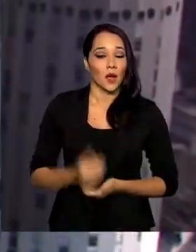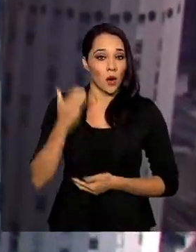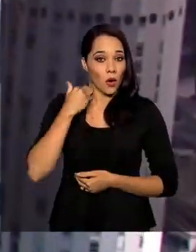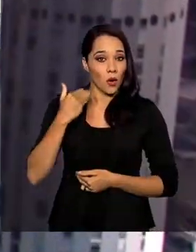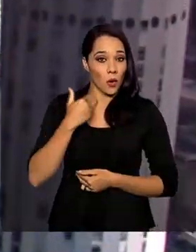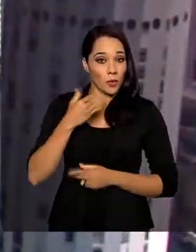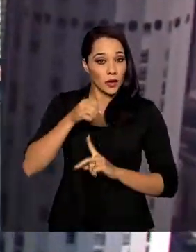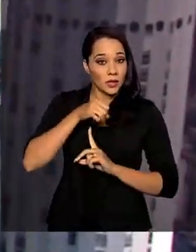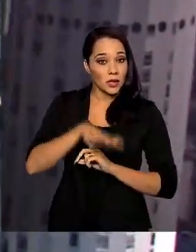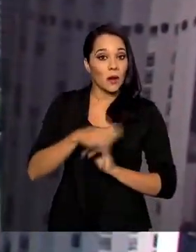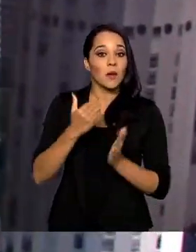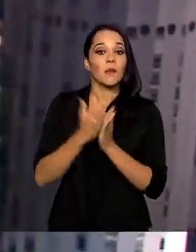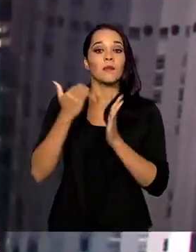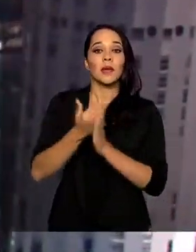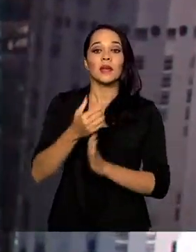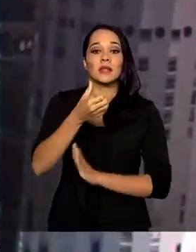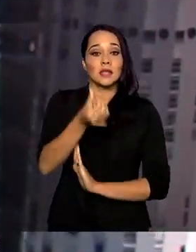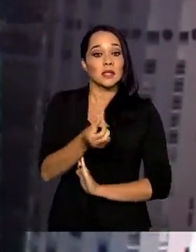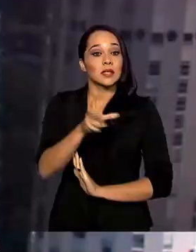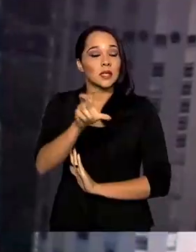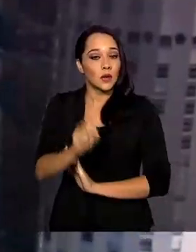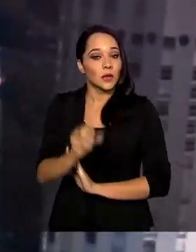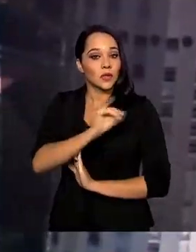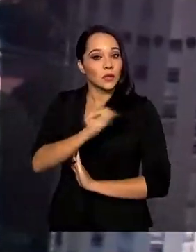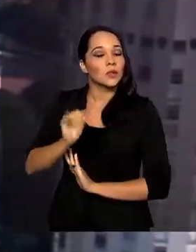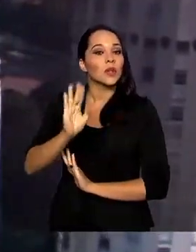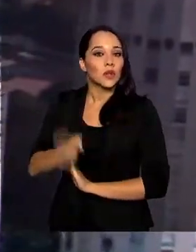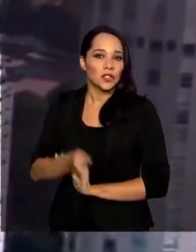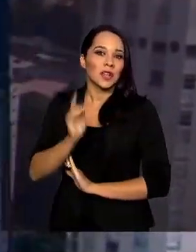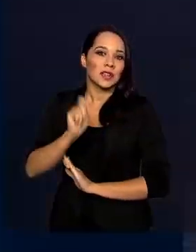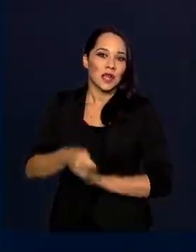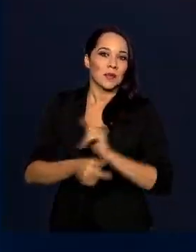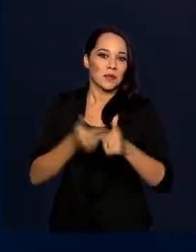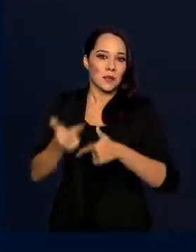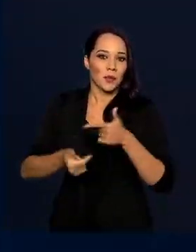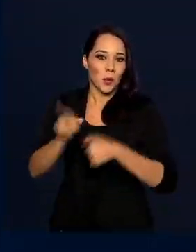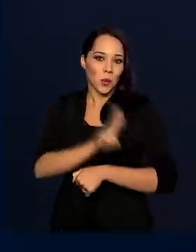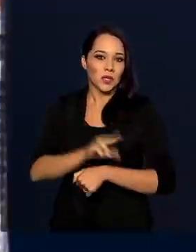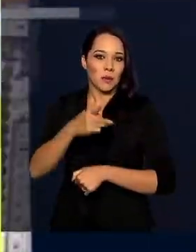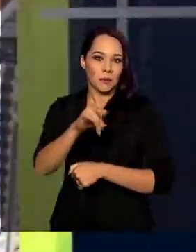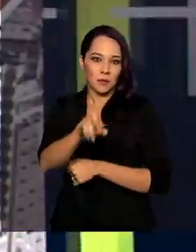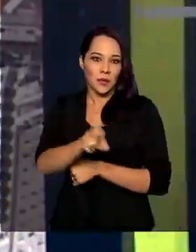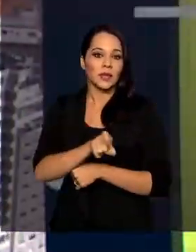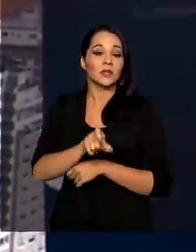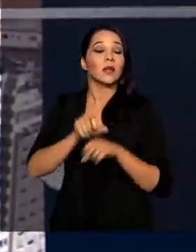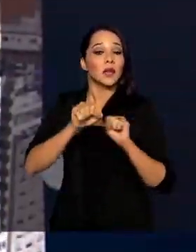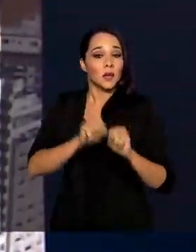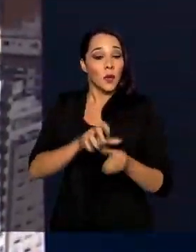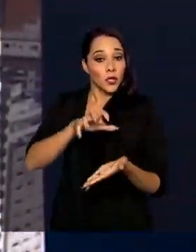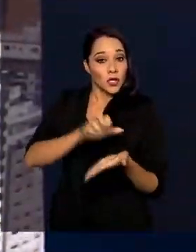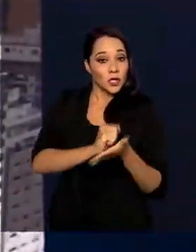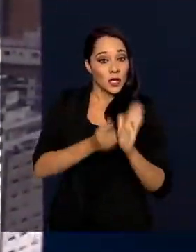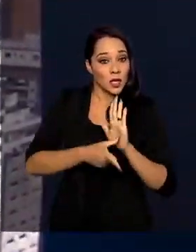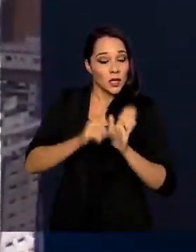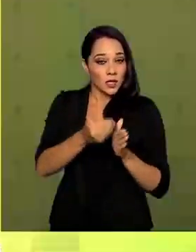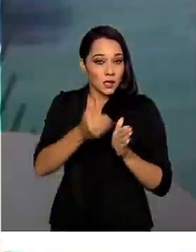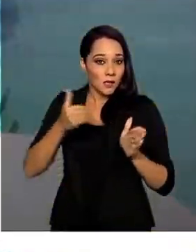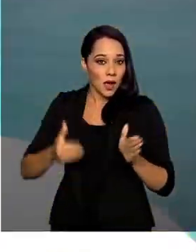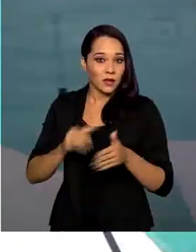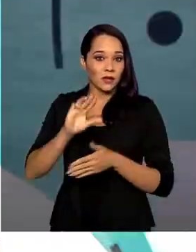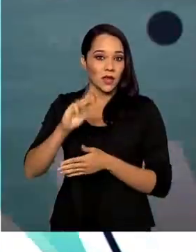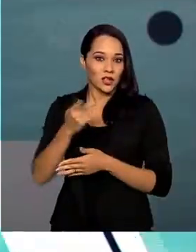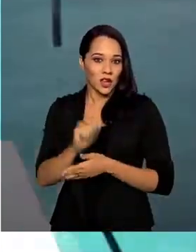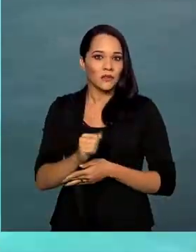Banco Central, mais de 650 instituições já estão aptas a oferecer o PIX e podem fazer o registro antecipado das chaves.